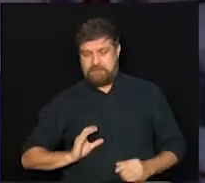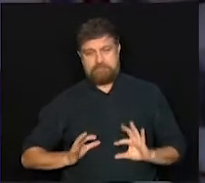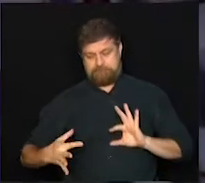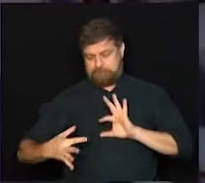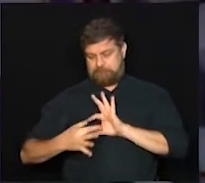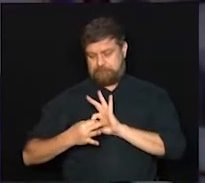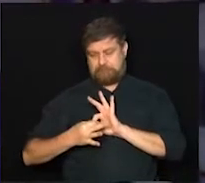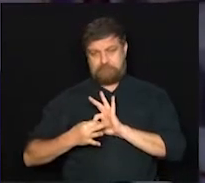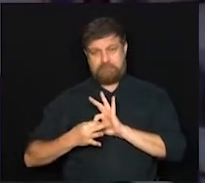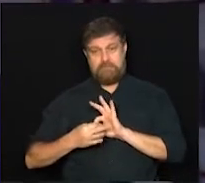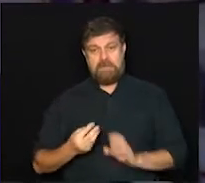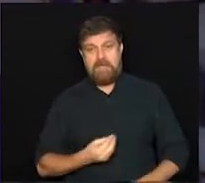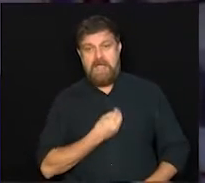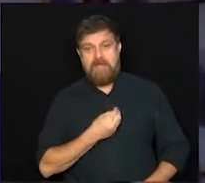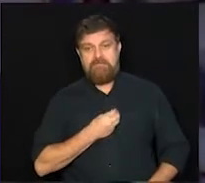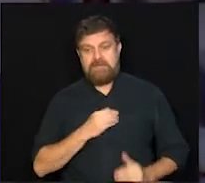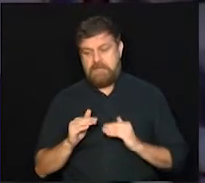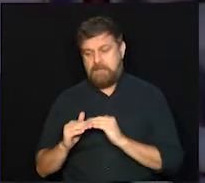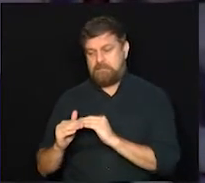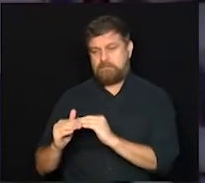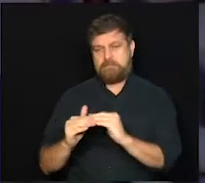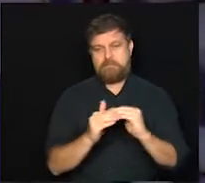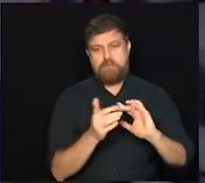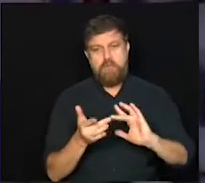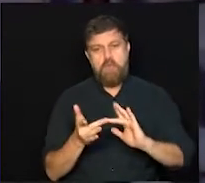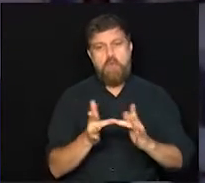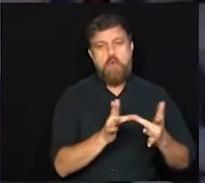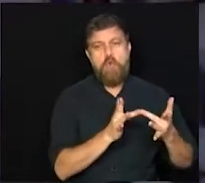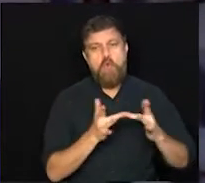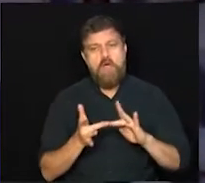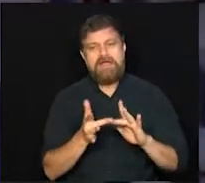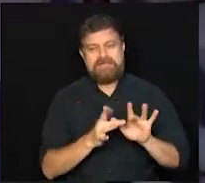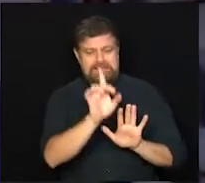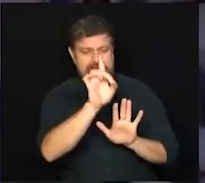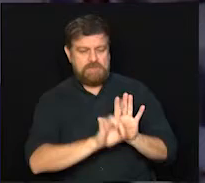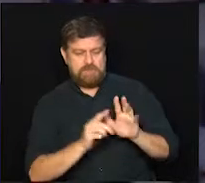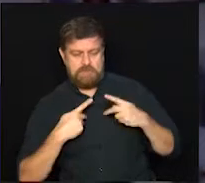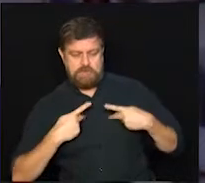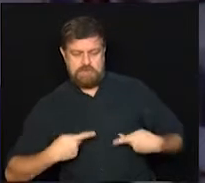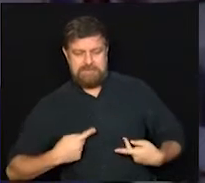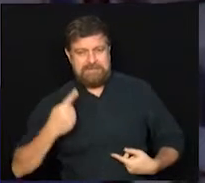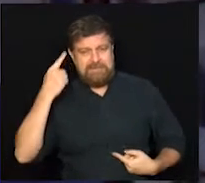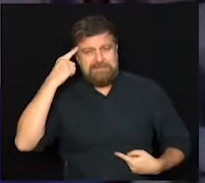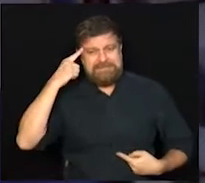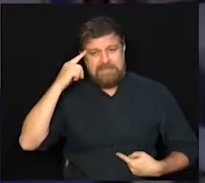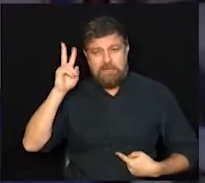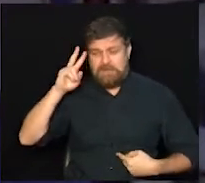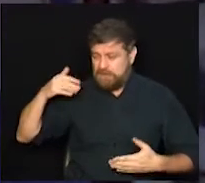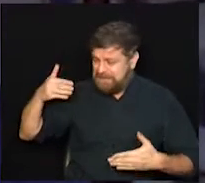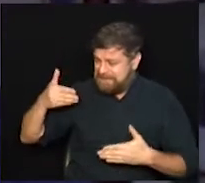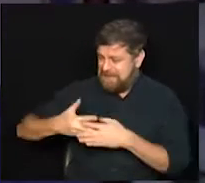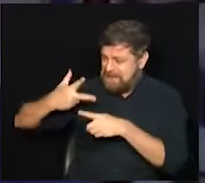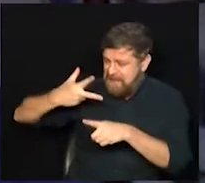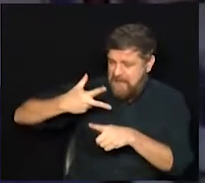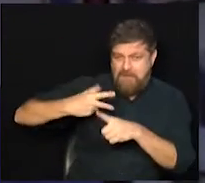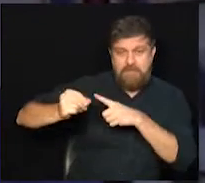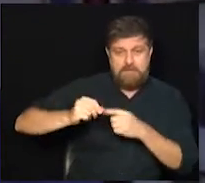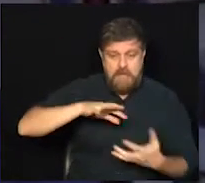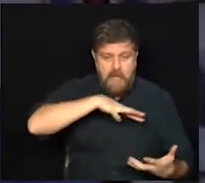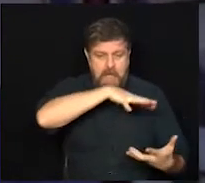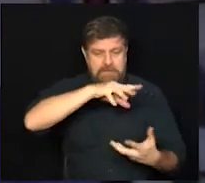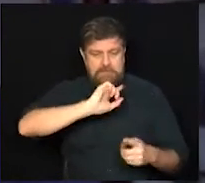possa conviver. Né? E eu acho que pensar em direitos humanos como um processo de conquista histórica, uma conquista da